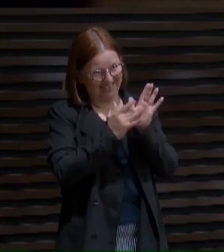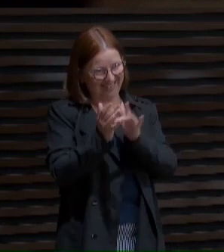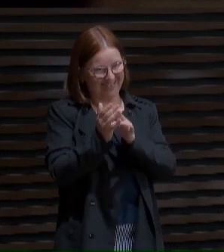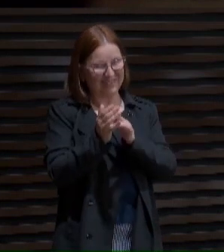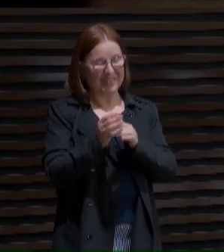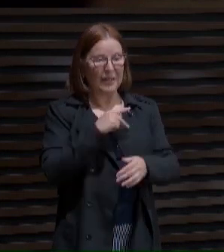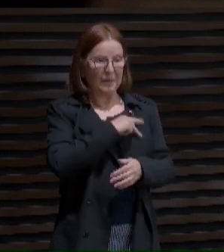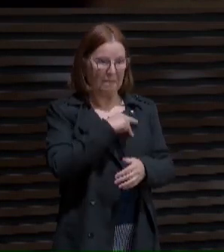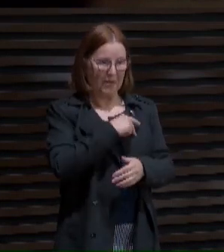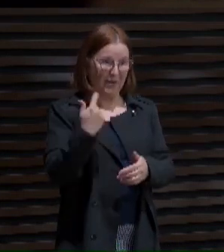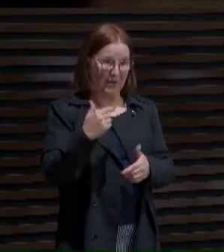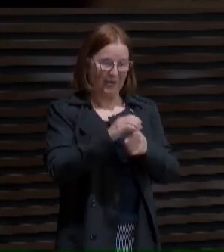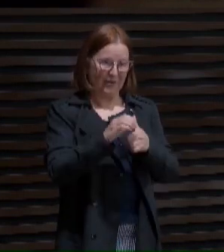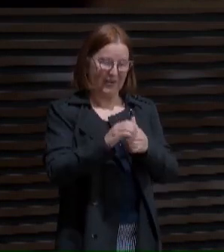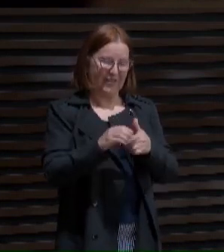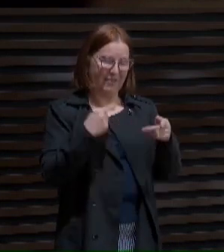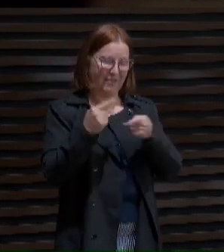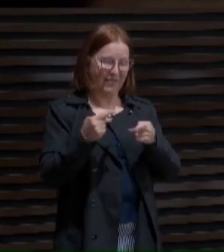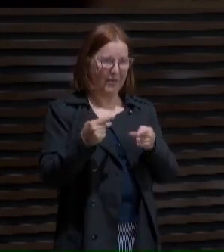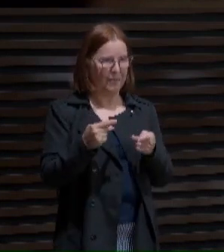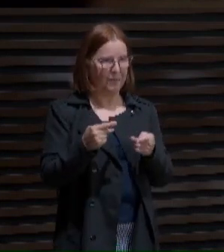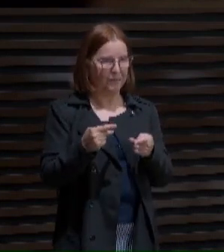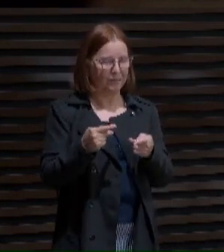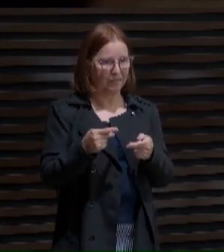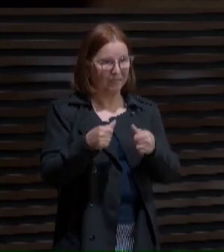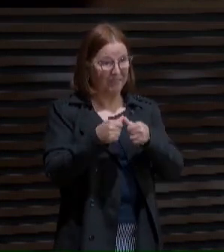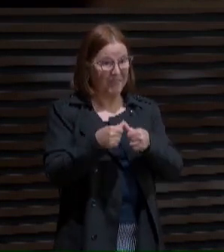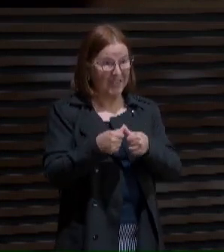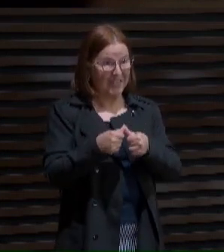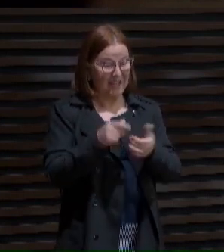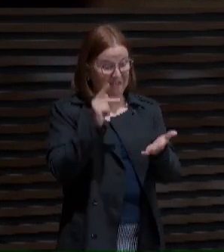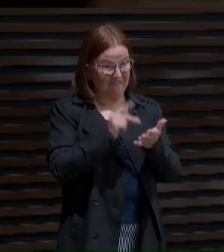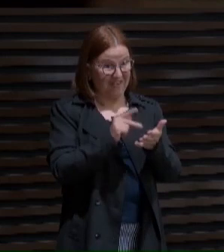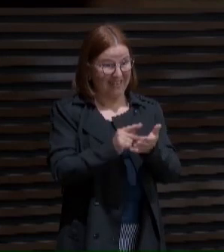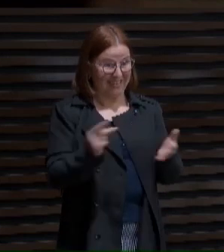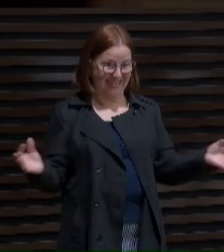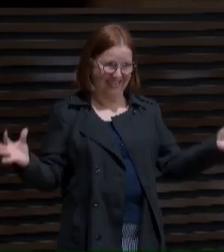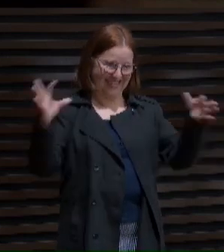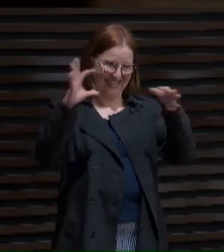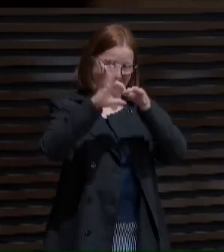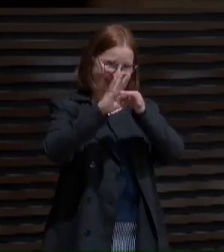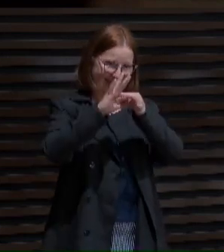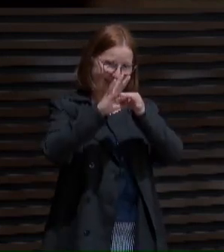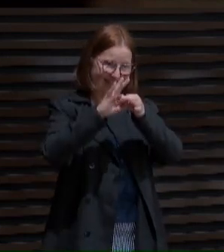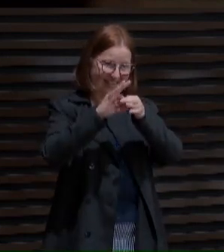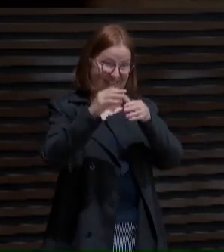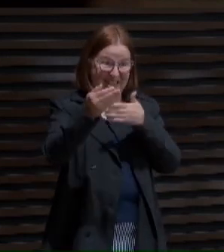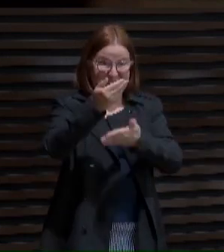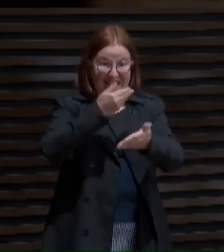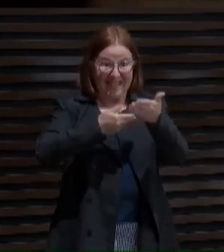em 2 Coríntios capítulo 5, ele descreve essa gloriosa verdade da reconciliação. Que o